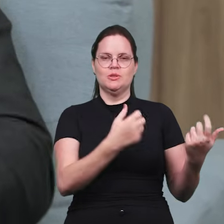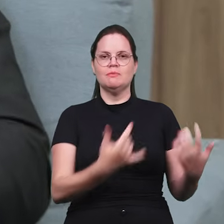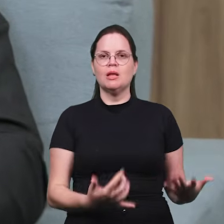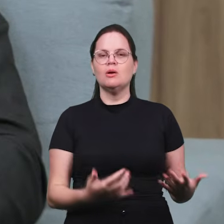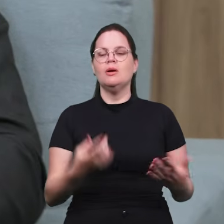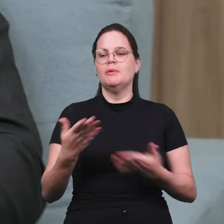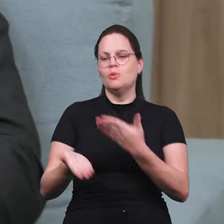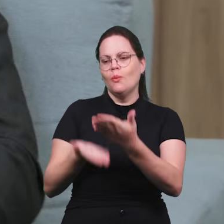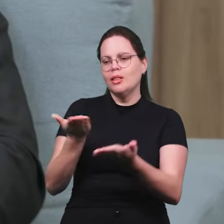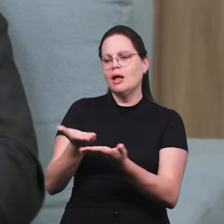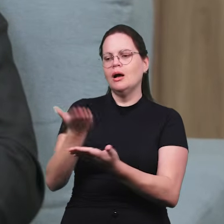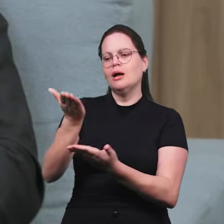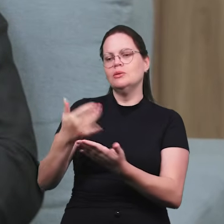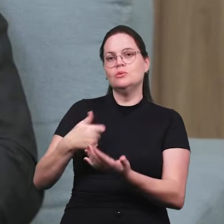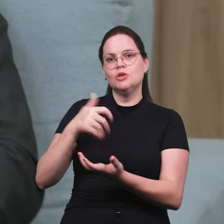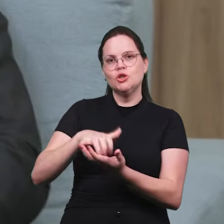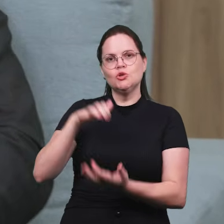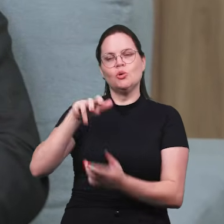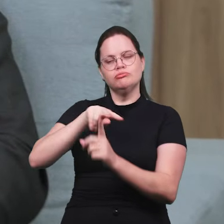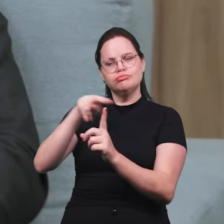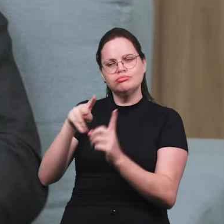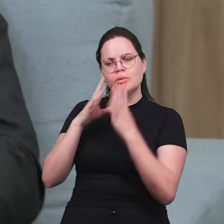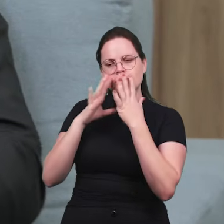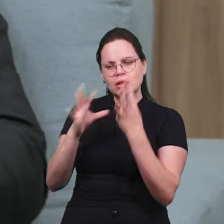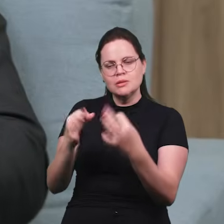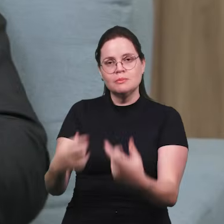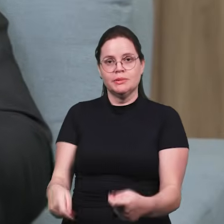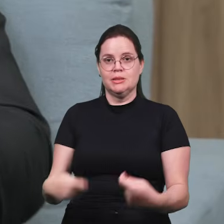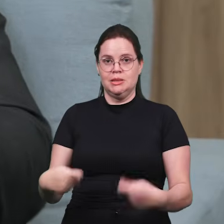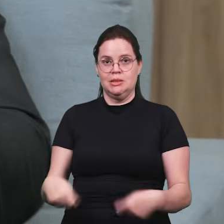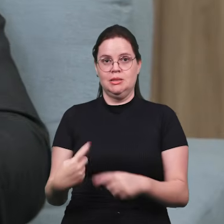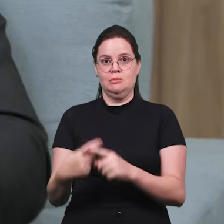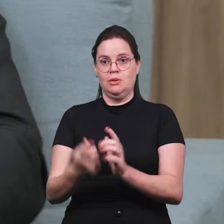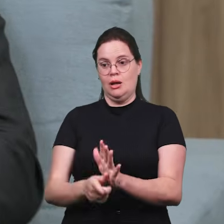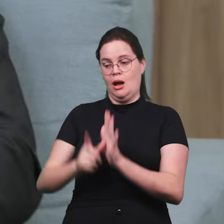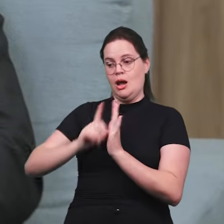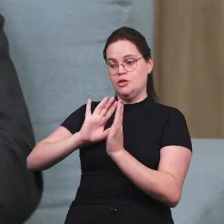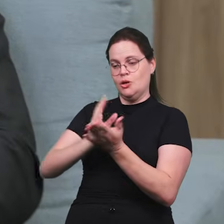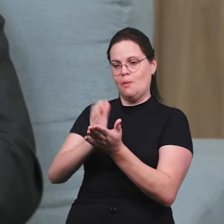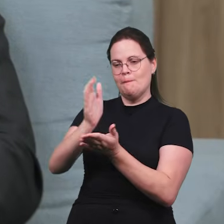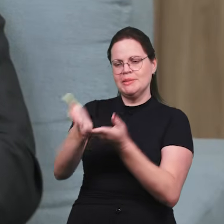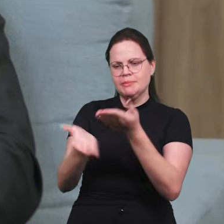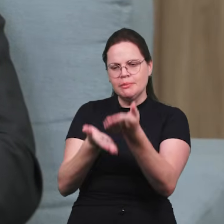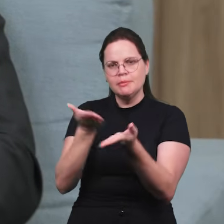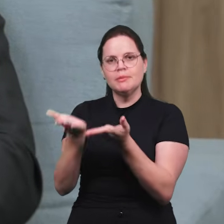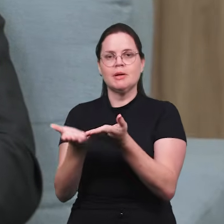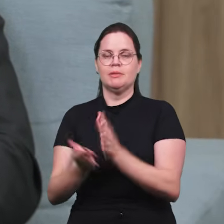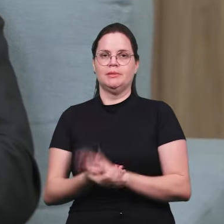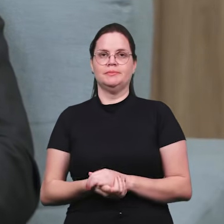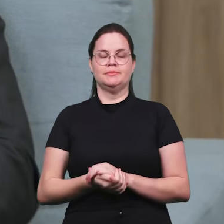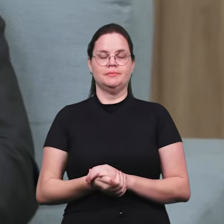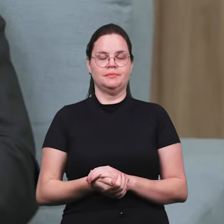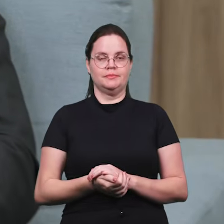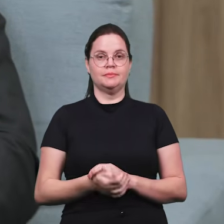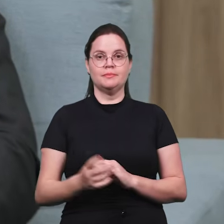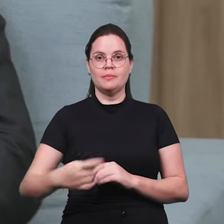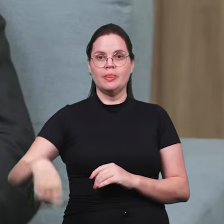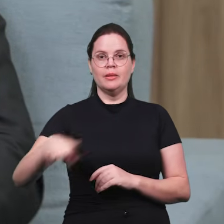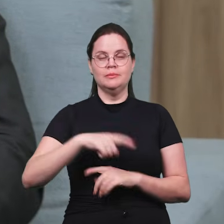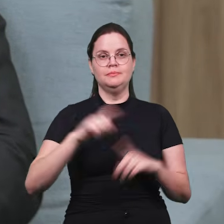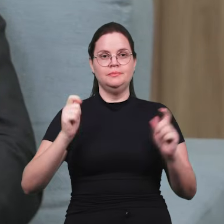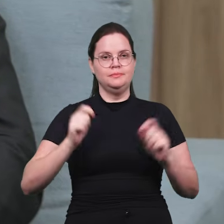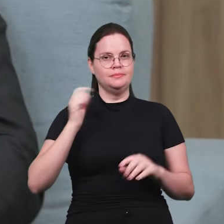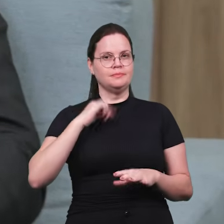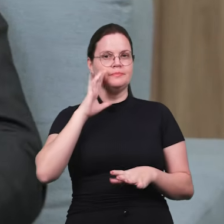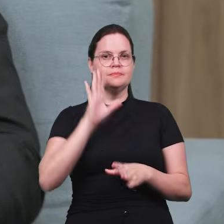cuidado que devemos ter com os idosos, e na verdade já tem que cuidar desde antes, né? Isso leva a entender que nós